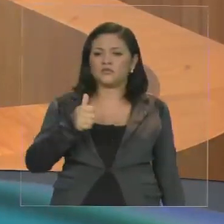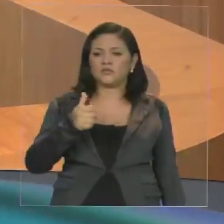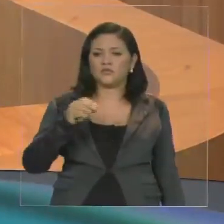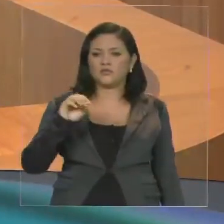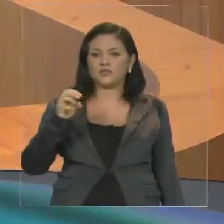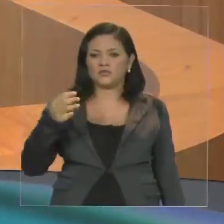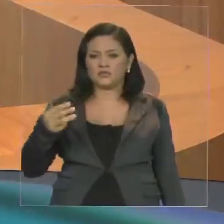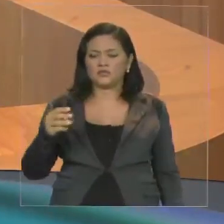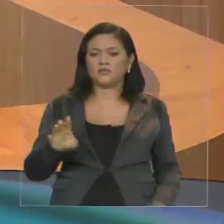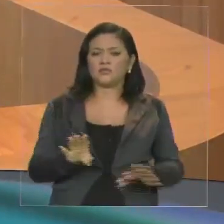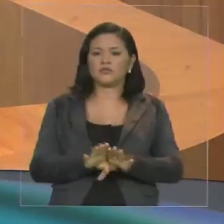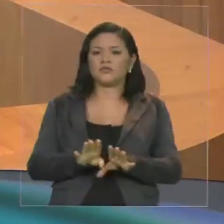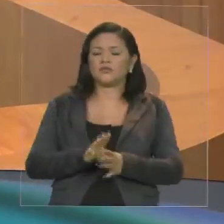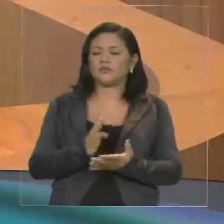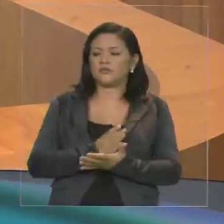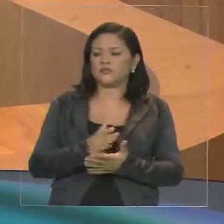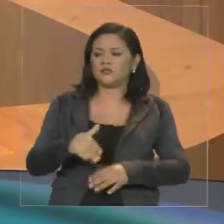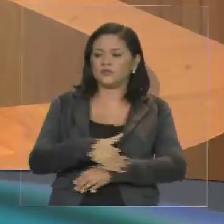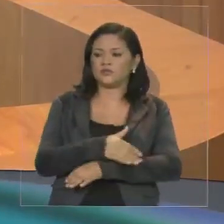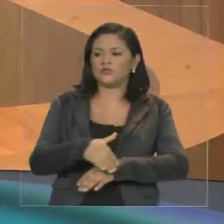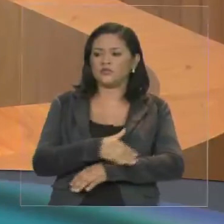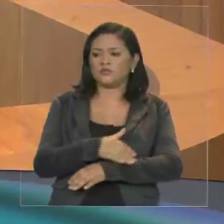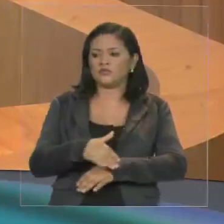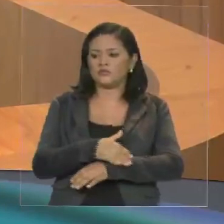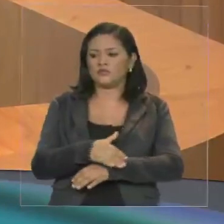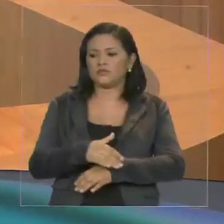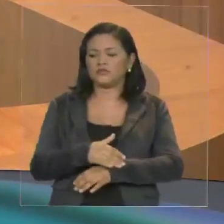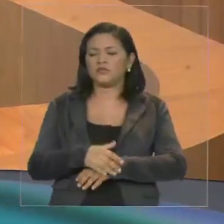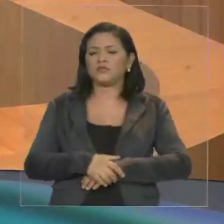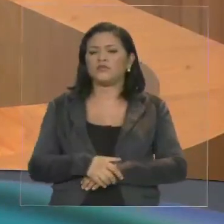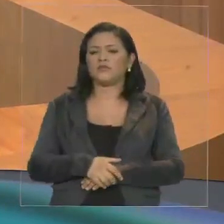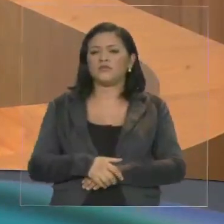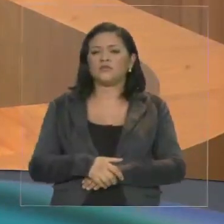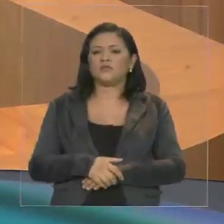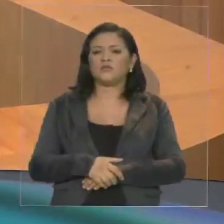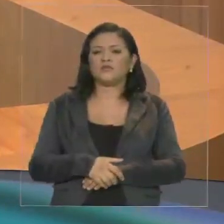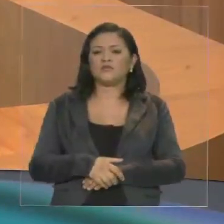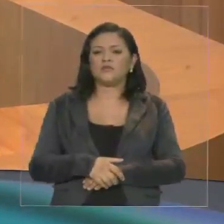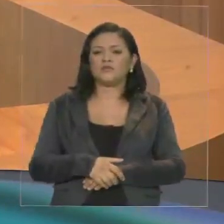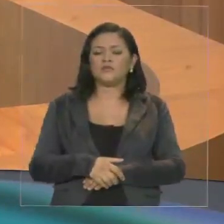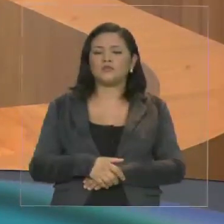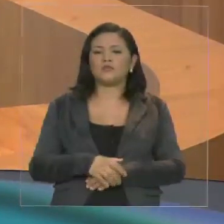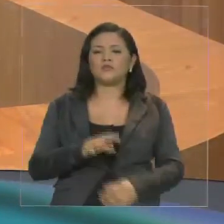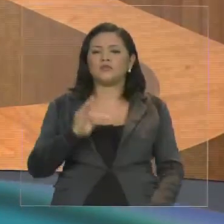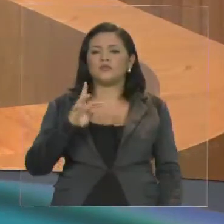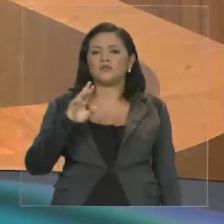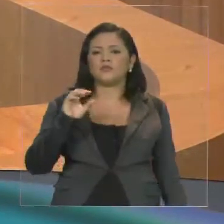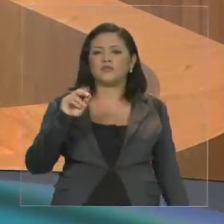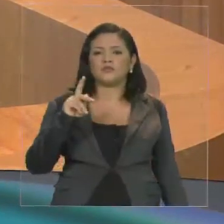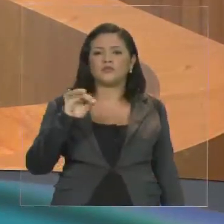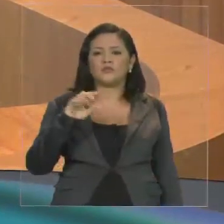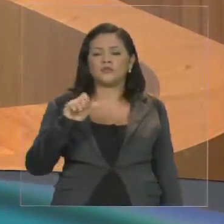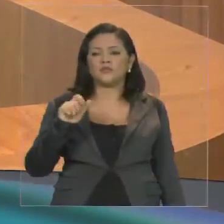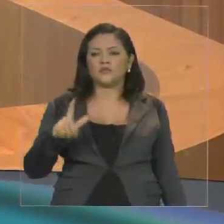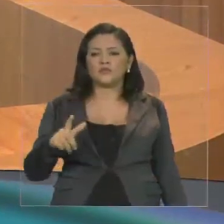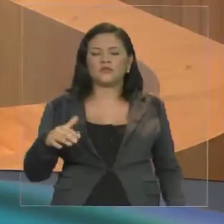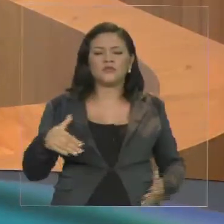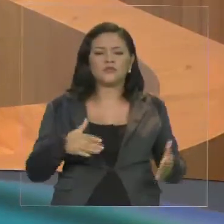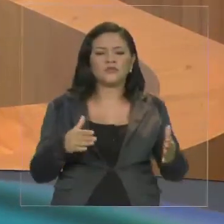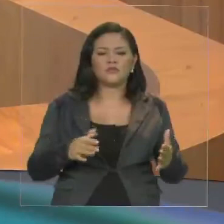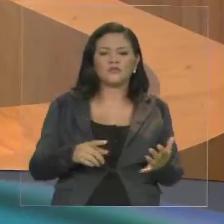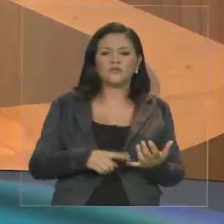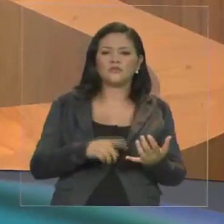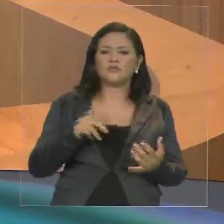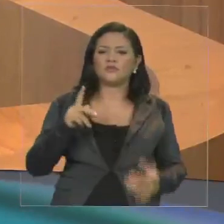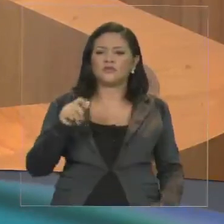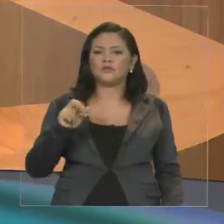também no Jardim Tropical, como por exemplo a Avenida Paraíso, Alameda dos Bosques, Alameda Balsas, Rua da